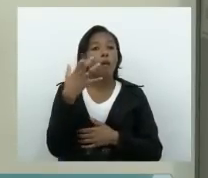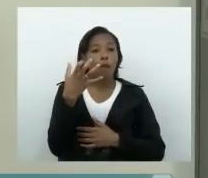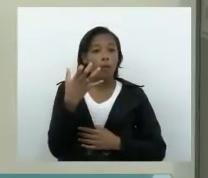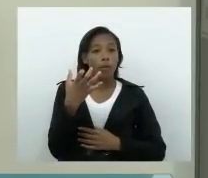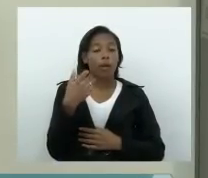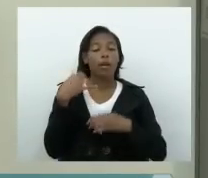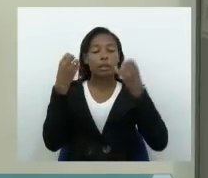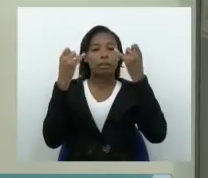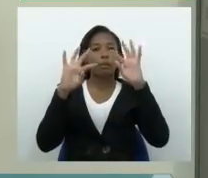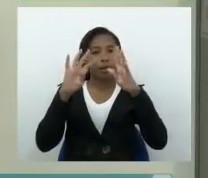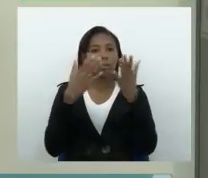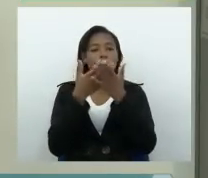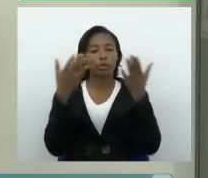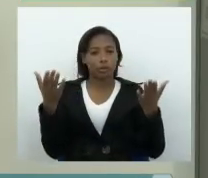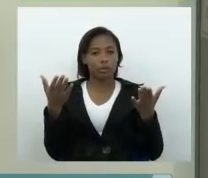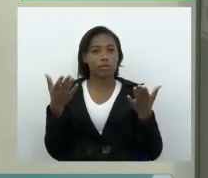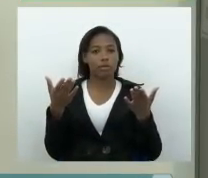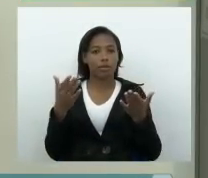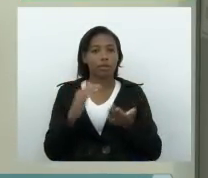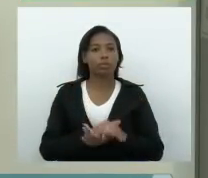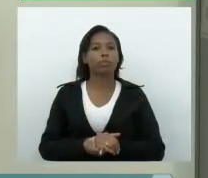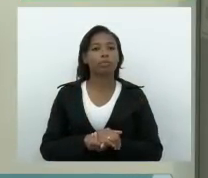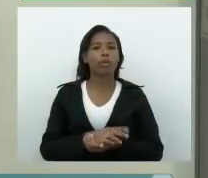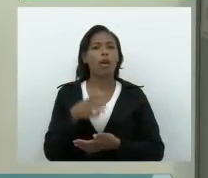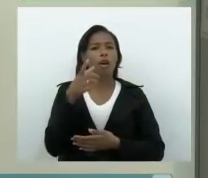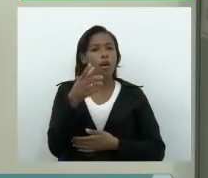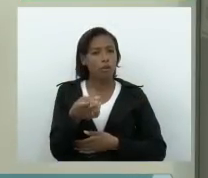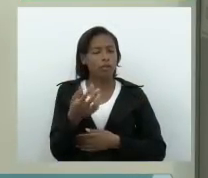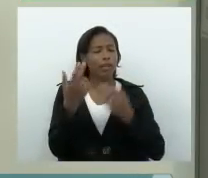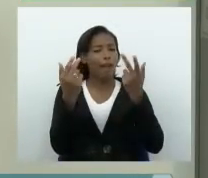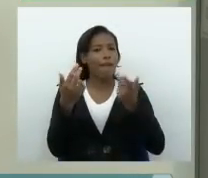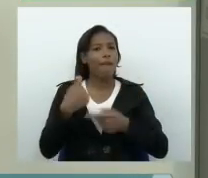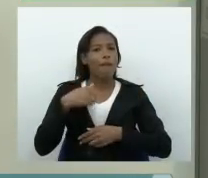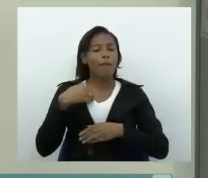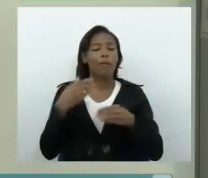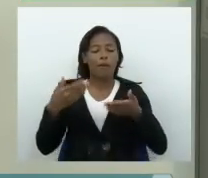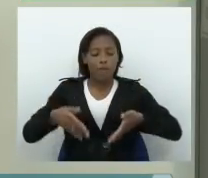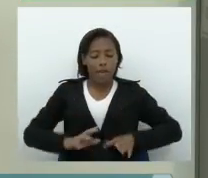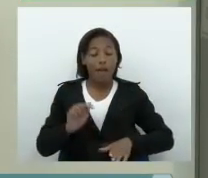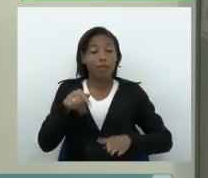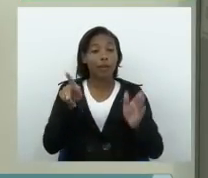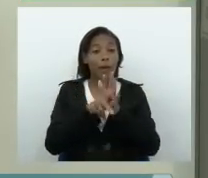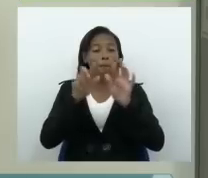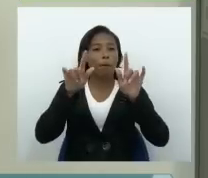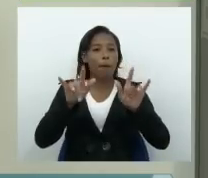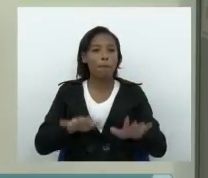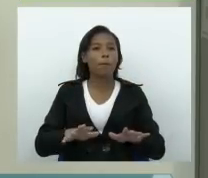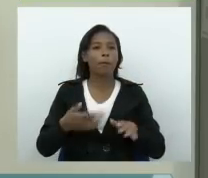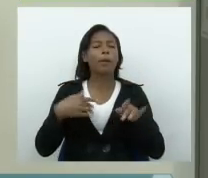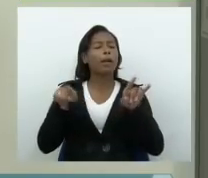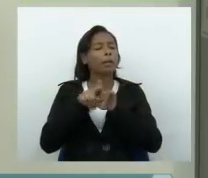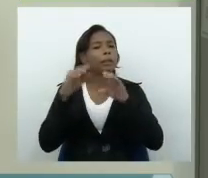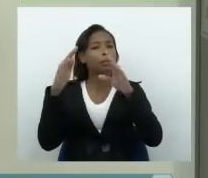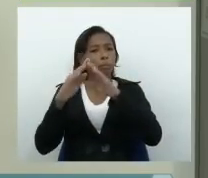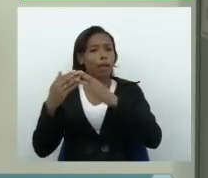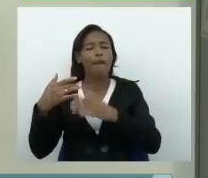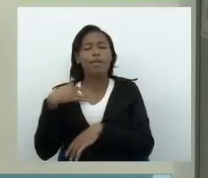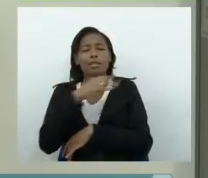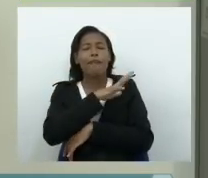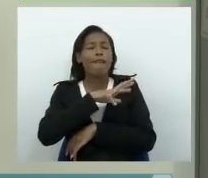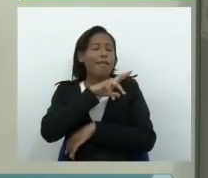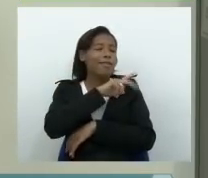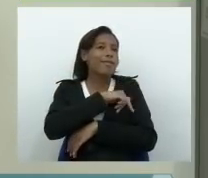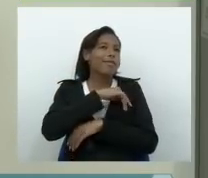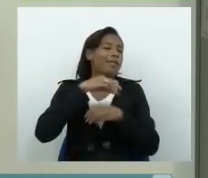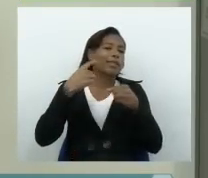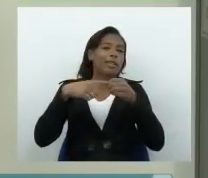para você, guarulhense. Você que, assim como eu, nasceu em Guarulhos, e é você que aqui mora, que ama uma das